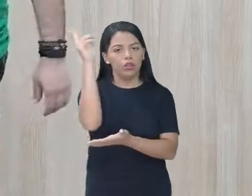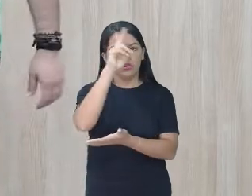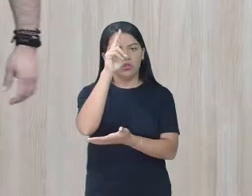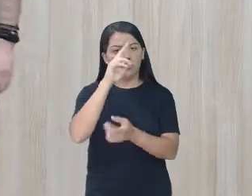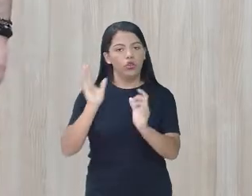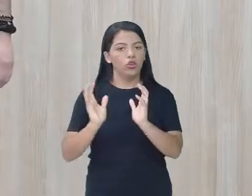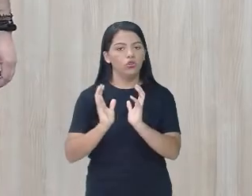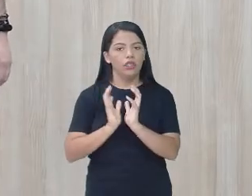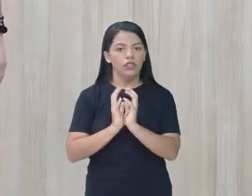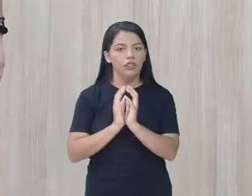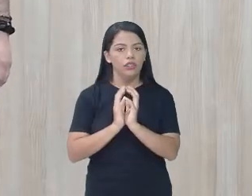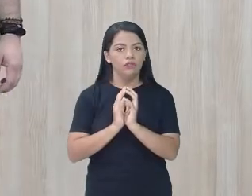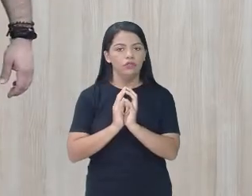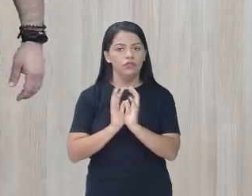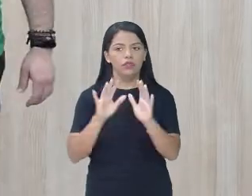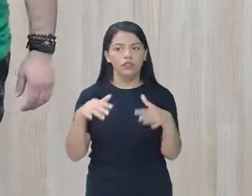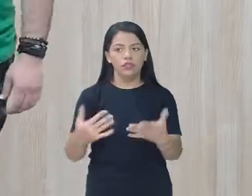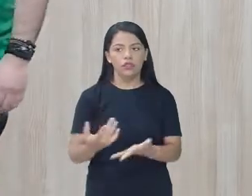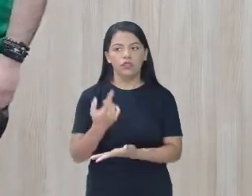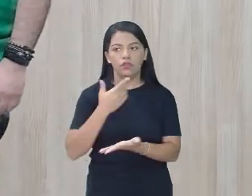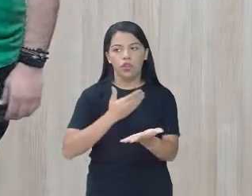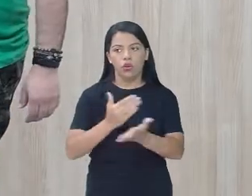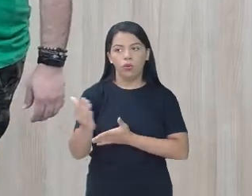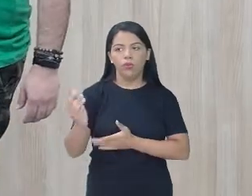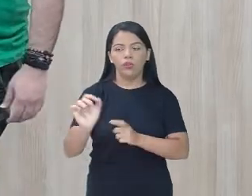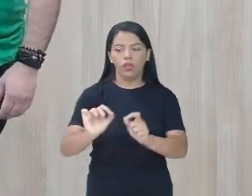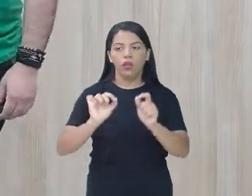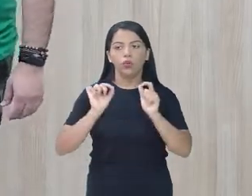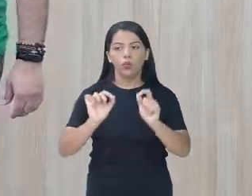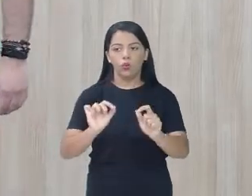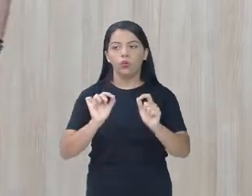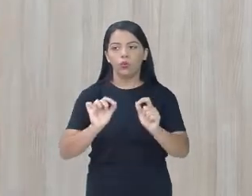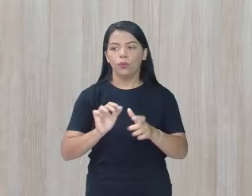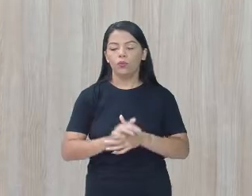do Recife e nós vamos começar